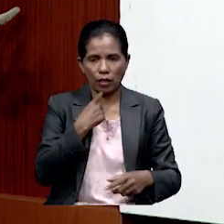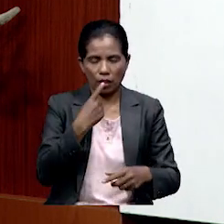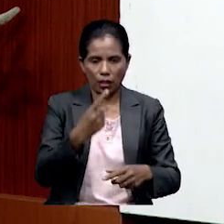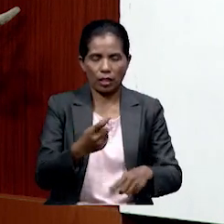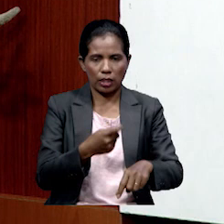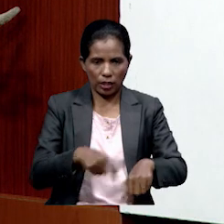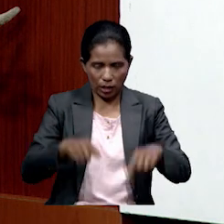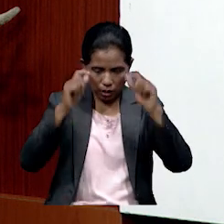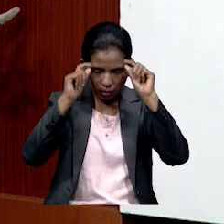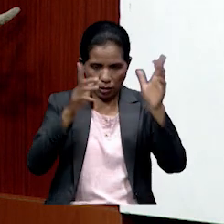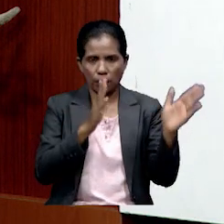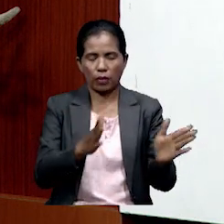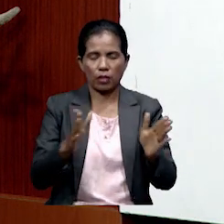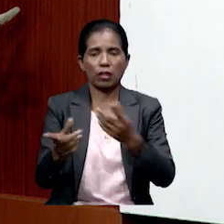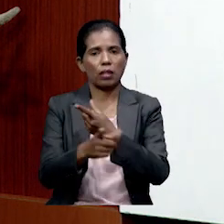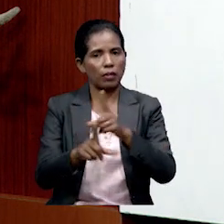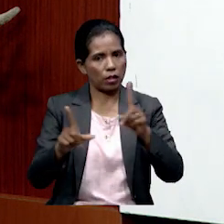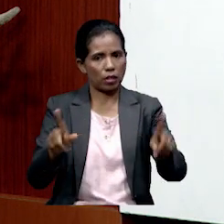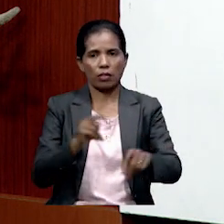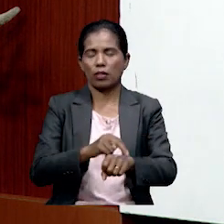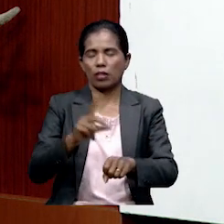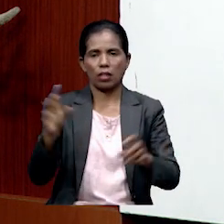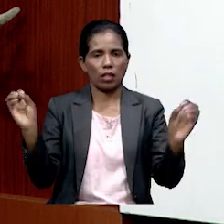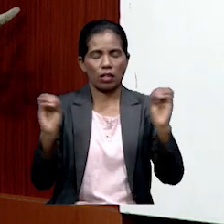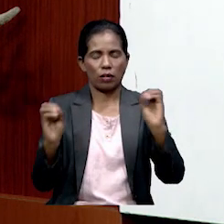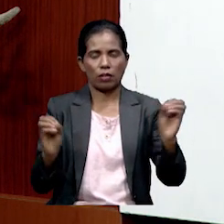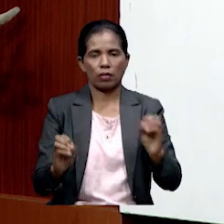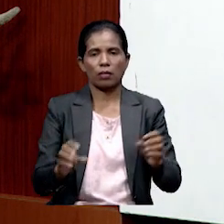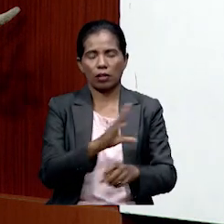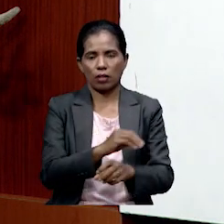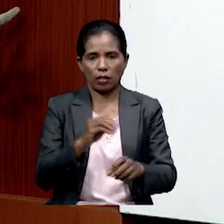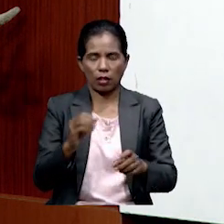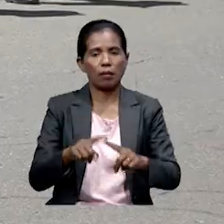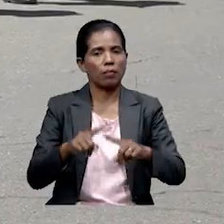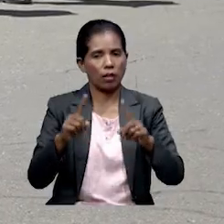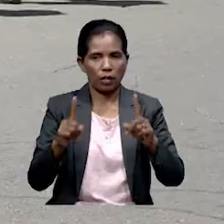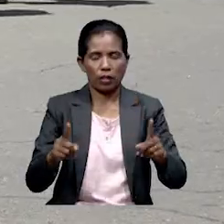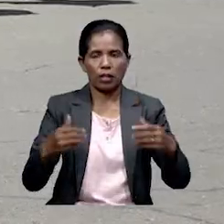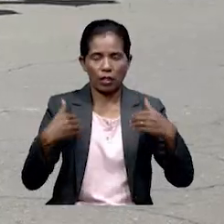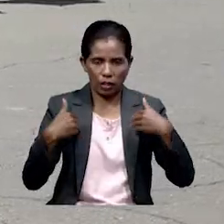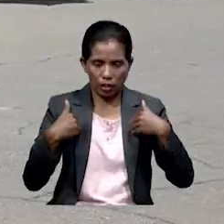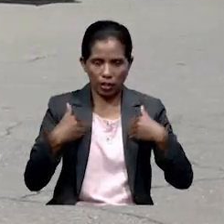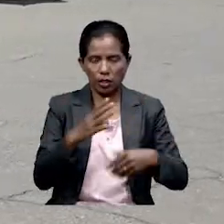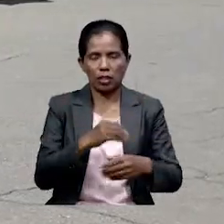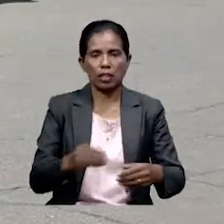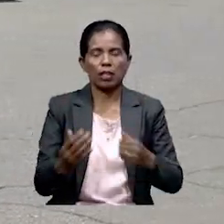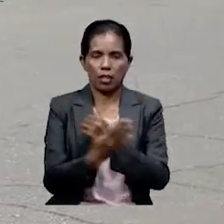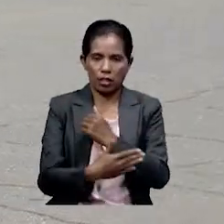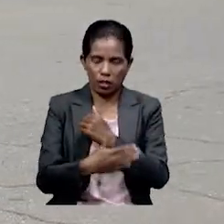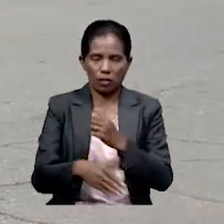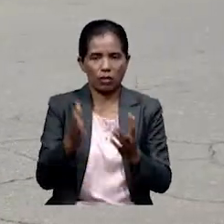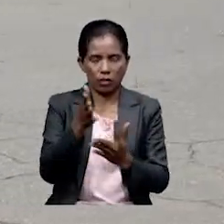a Timor-Leste tem processo da libertação nacional, lá hoje de fator interno de, mas vemos, e a fator externo, se renesse um